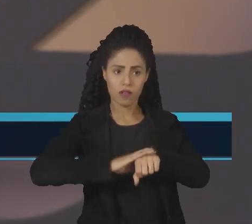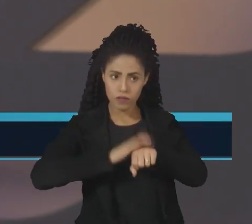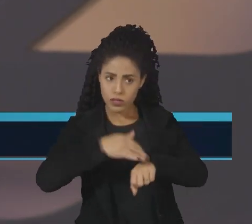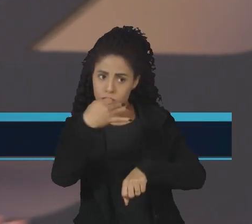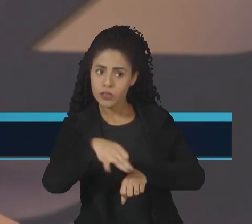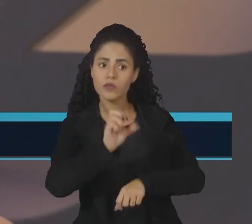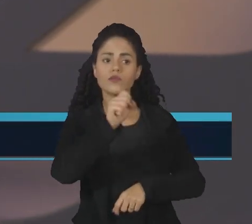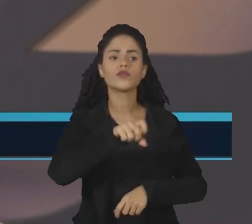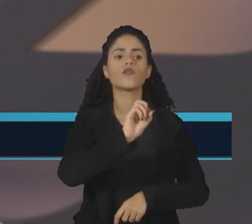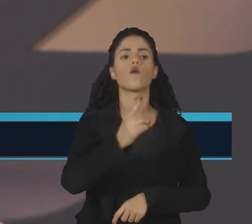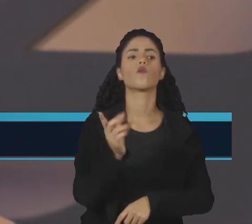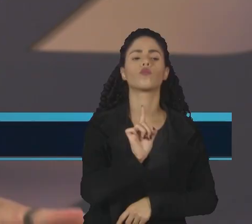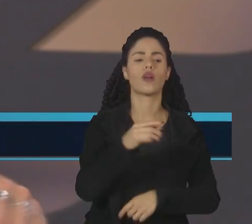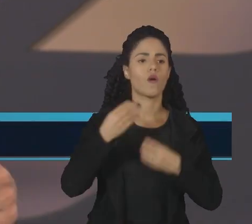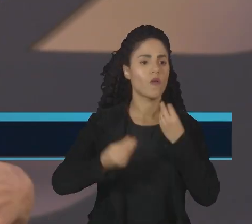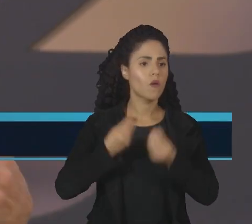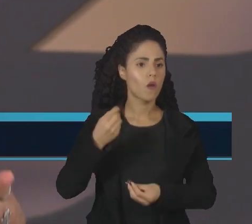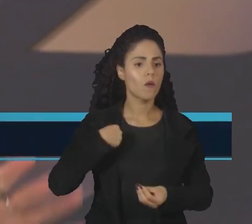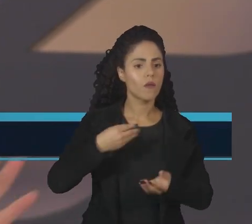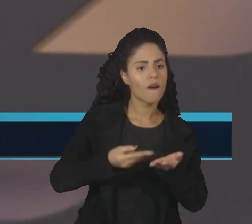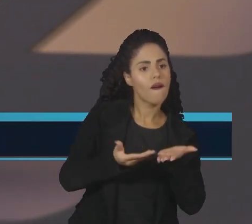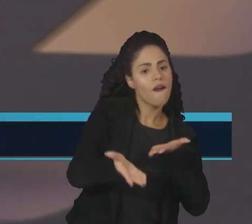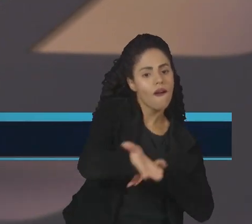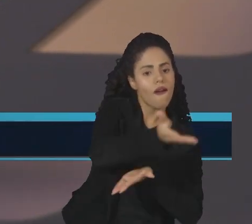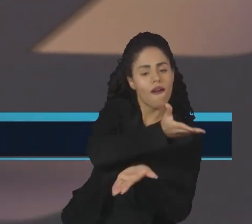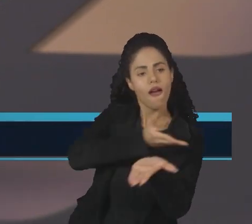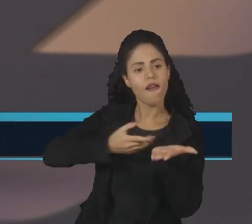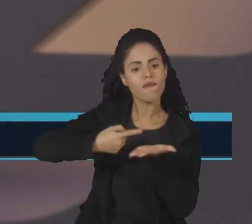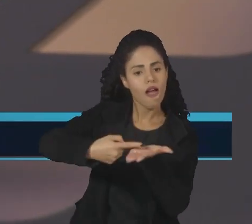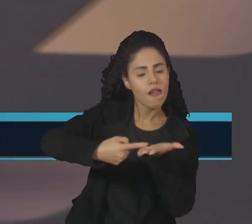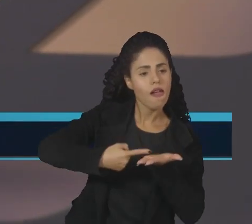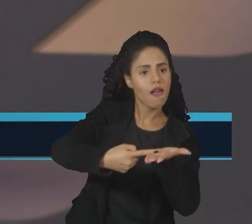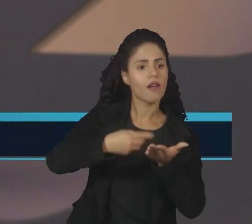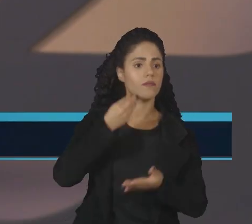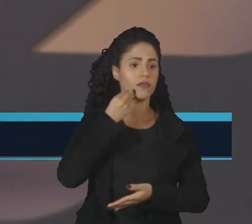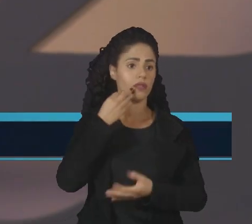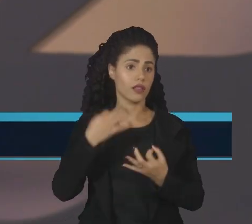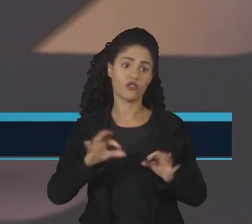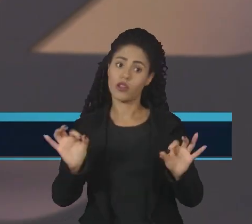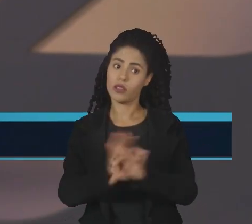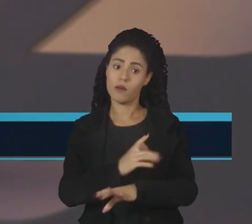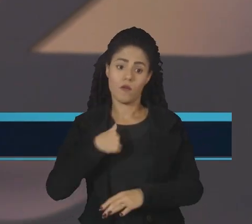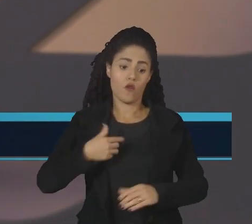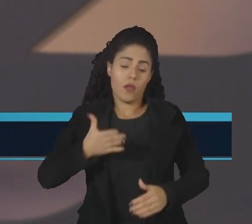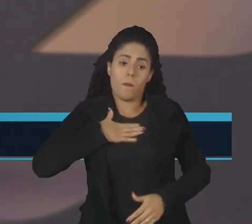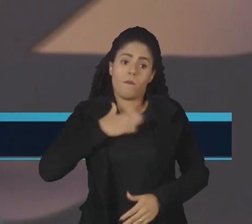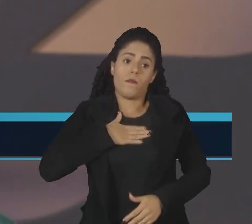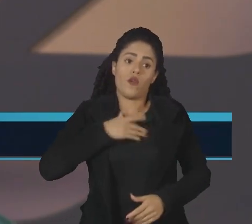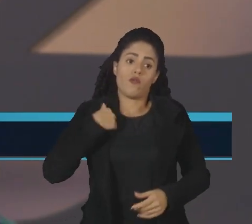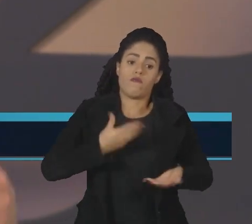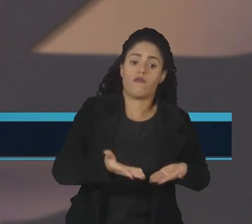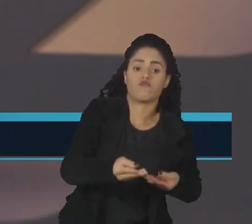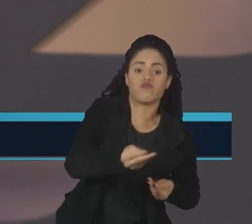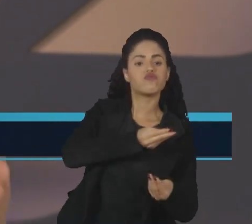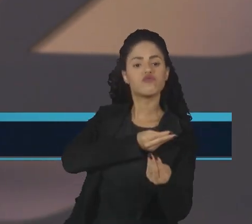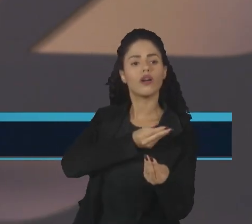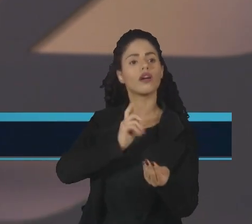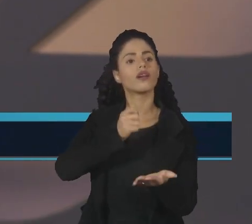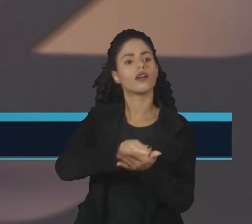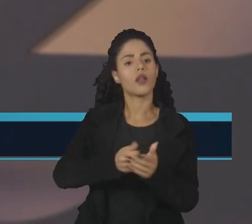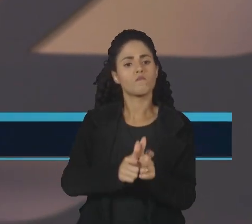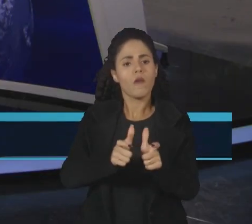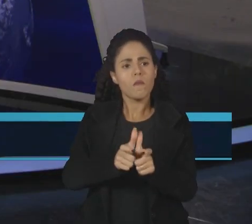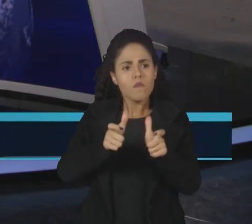jogo e aí vira o outro poder de barganha quanto mais emenda, porque já está garantido um pedaço. Está ali, aquilo vai executar. E aí os parlamentares foram